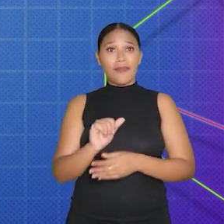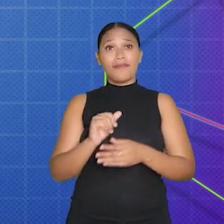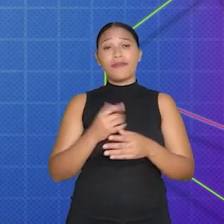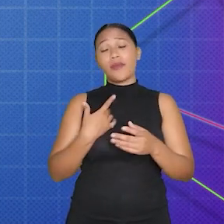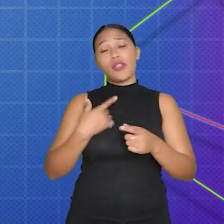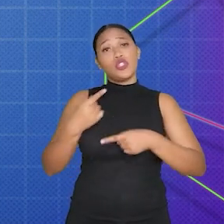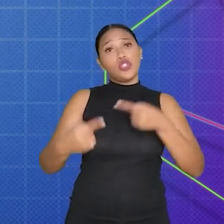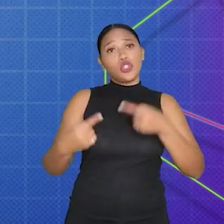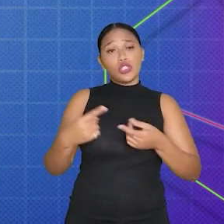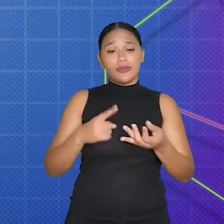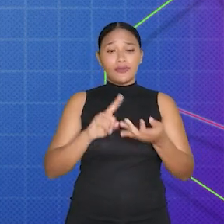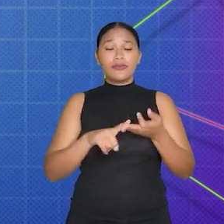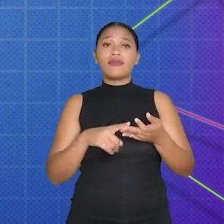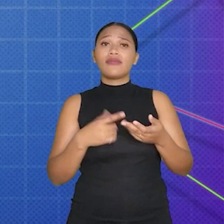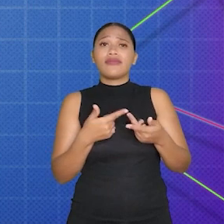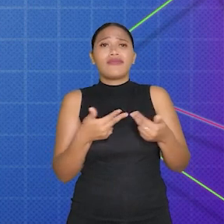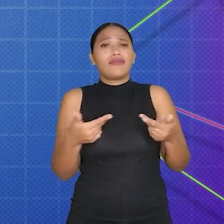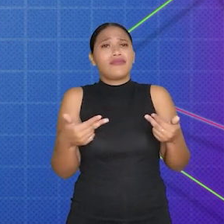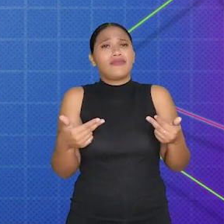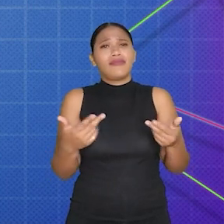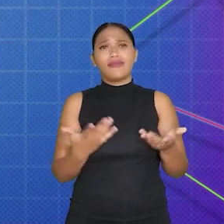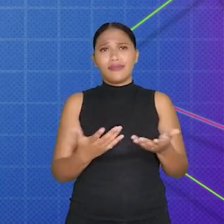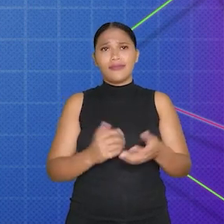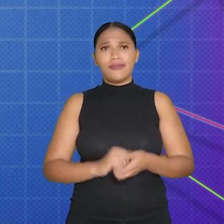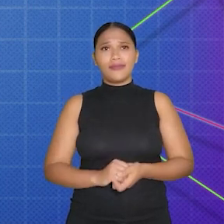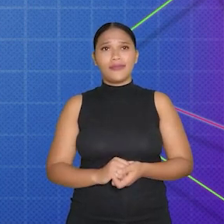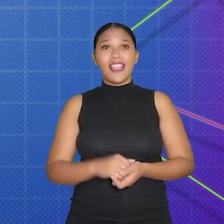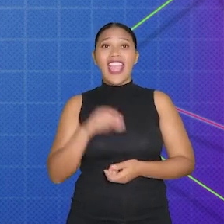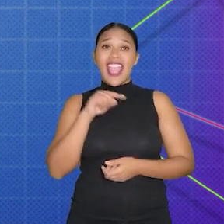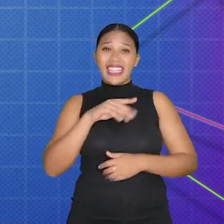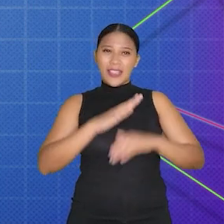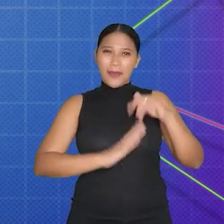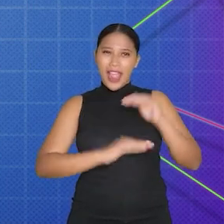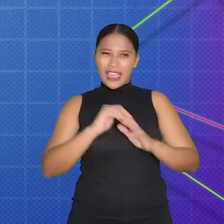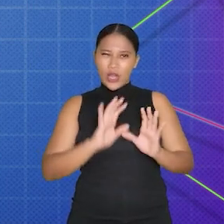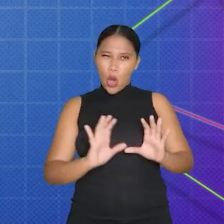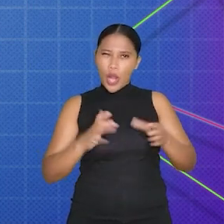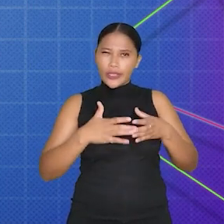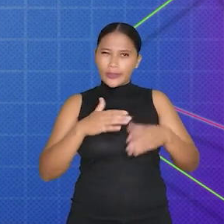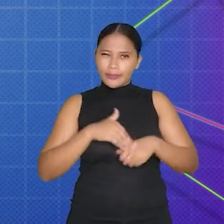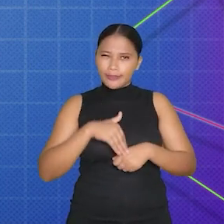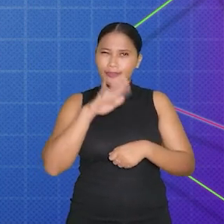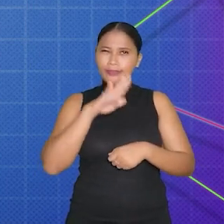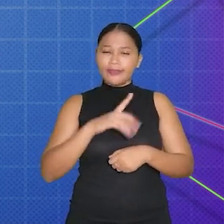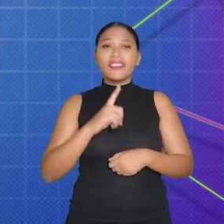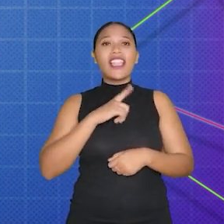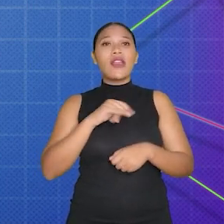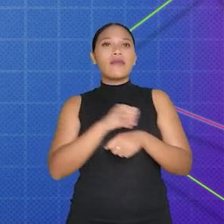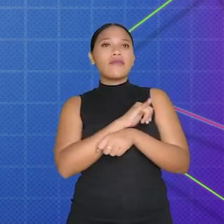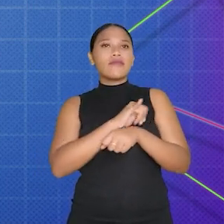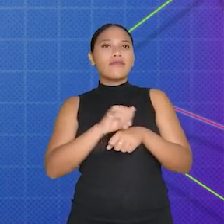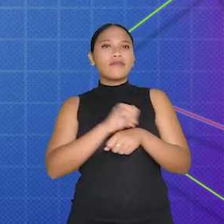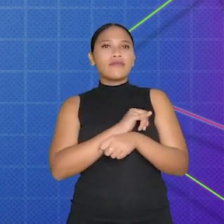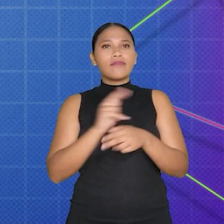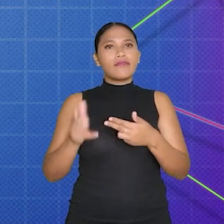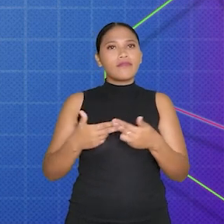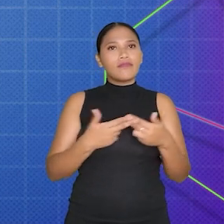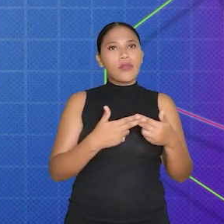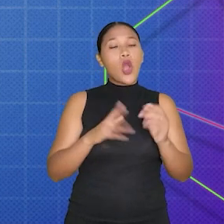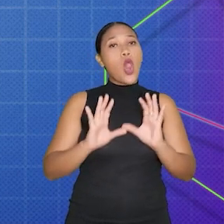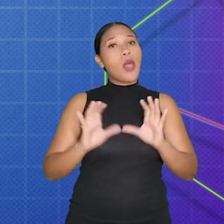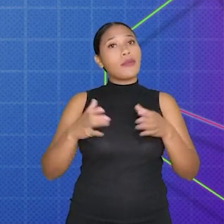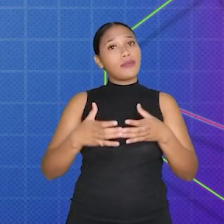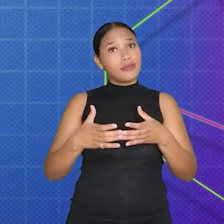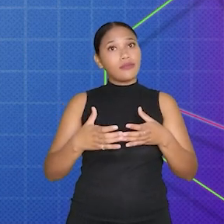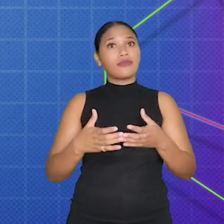Wikipédia, os fóruns de discussão, as redes sociais e os blogs coletivos. Essas práticas geralmente envolvem o uso de ferramentas